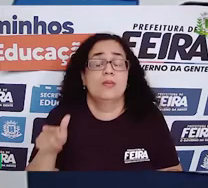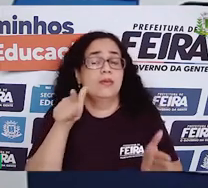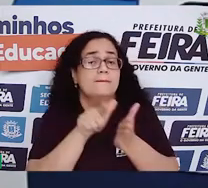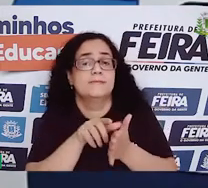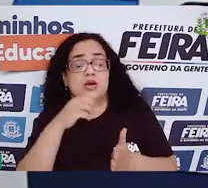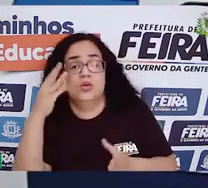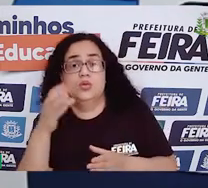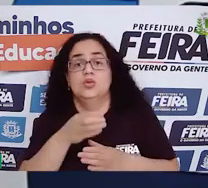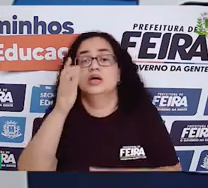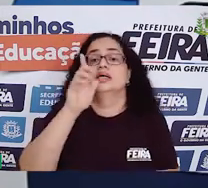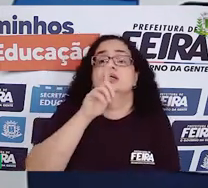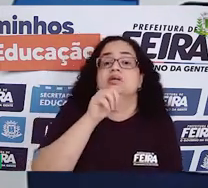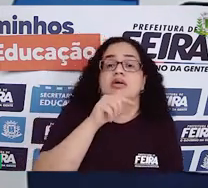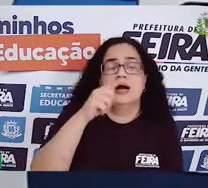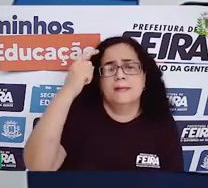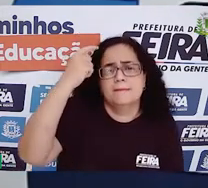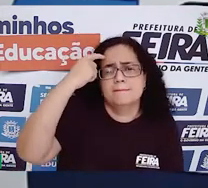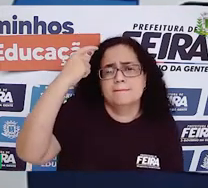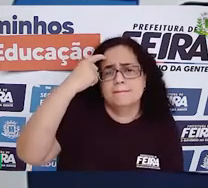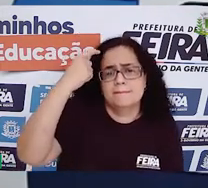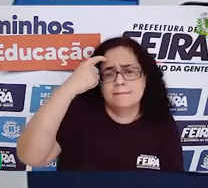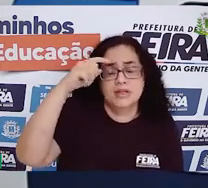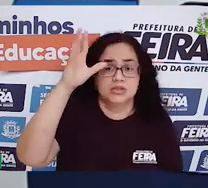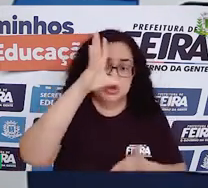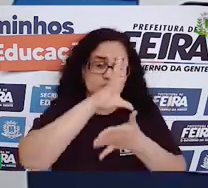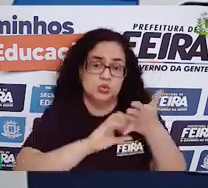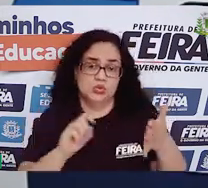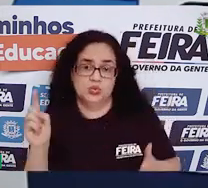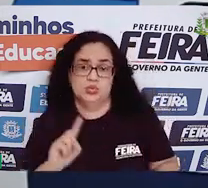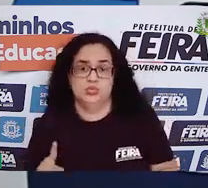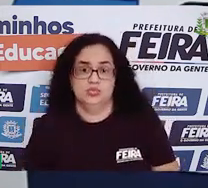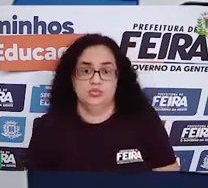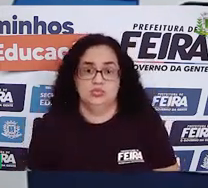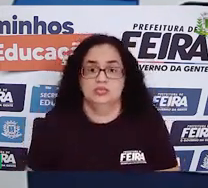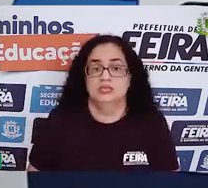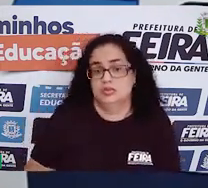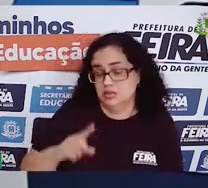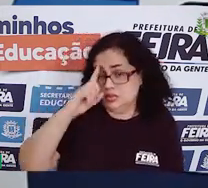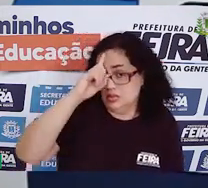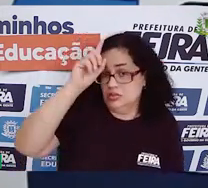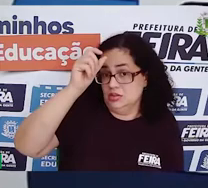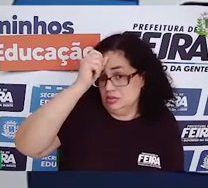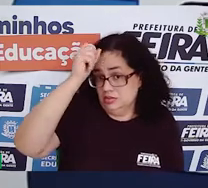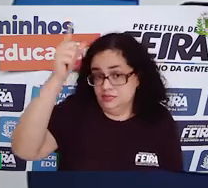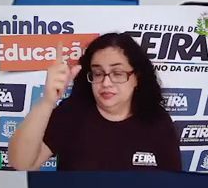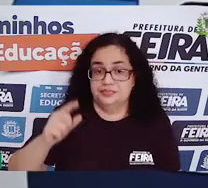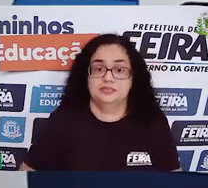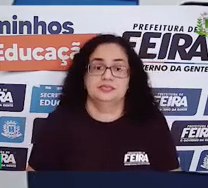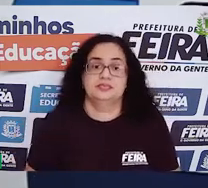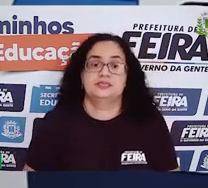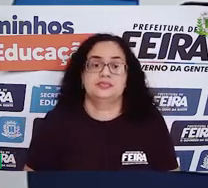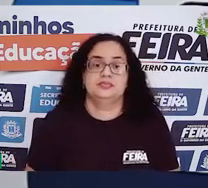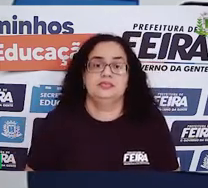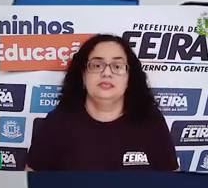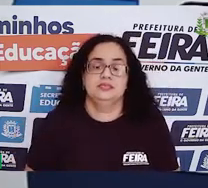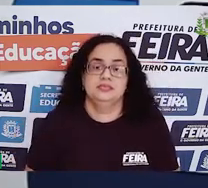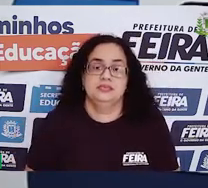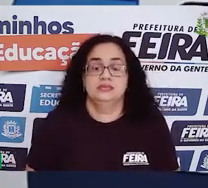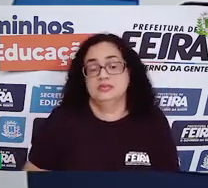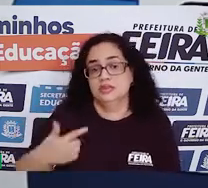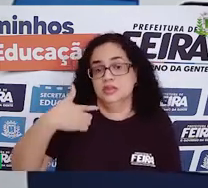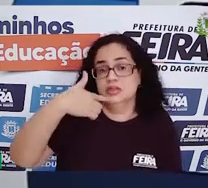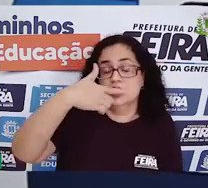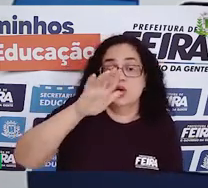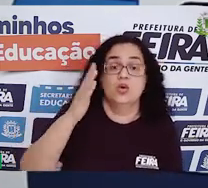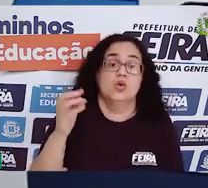a mangueira? Pensem aí e anotem as suas hipóteses, tá certo? Nós vamos fazer